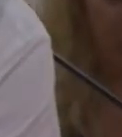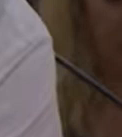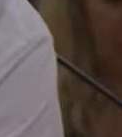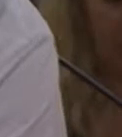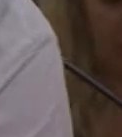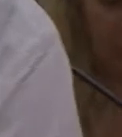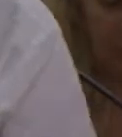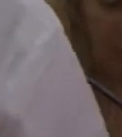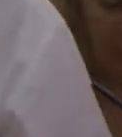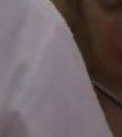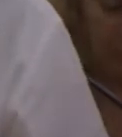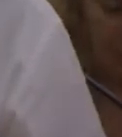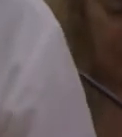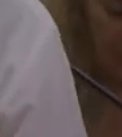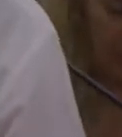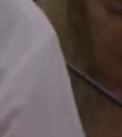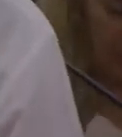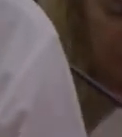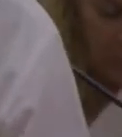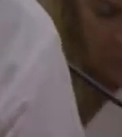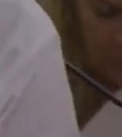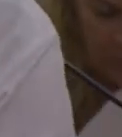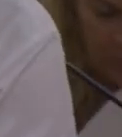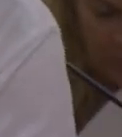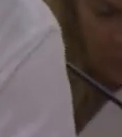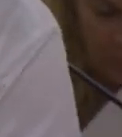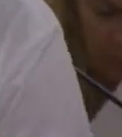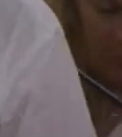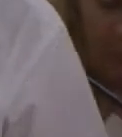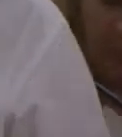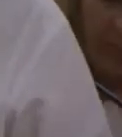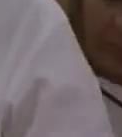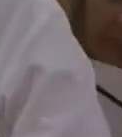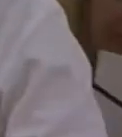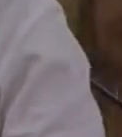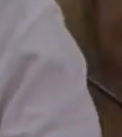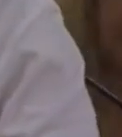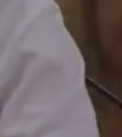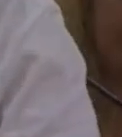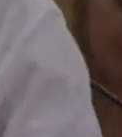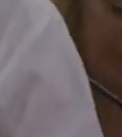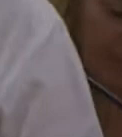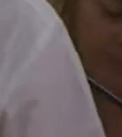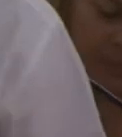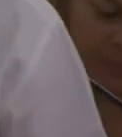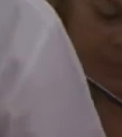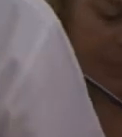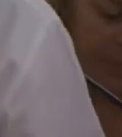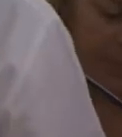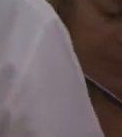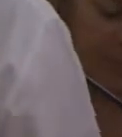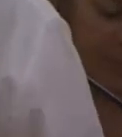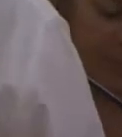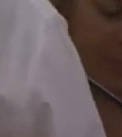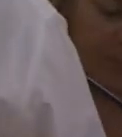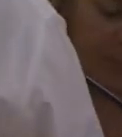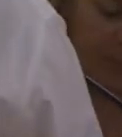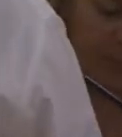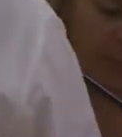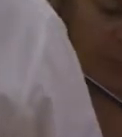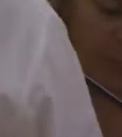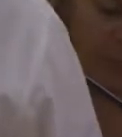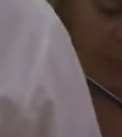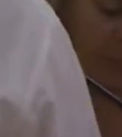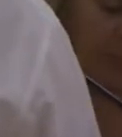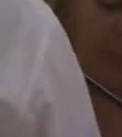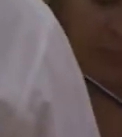4605 deste projeto, visto que entrei em acordo com o líder do senhor prefeito, assim como com o